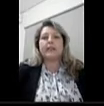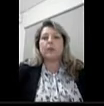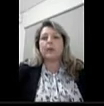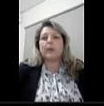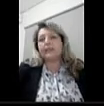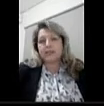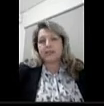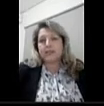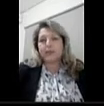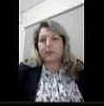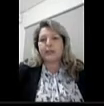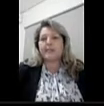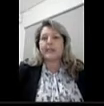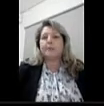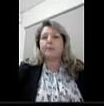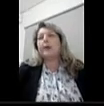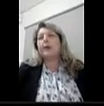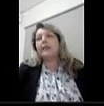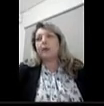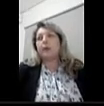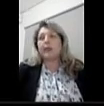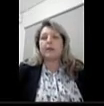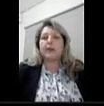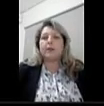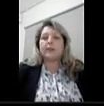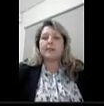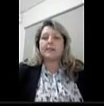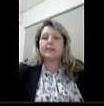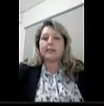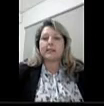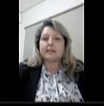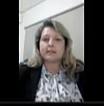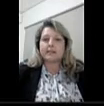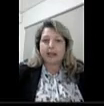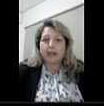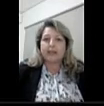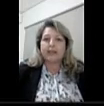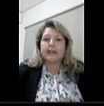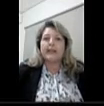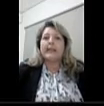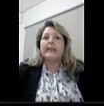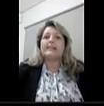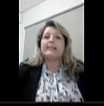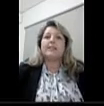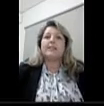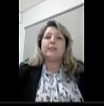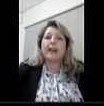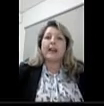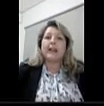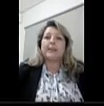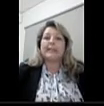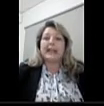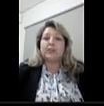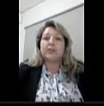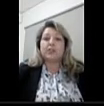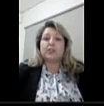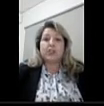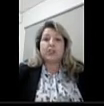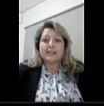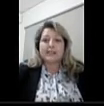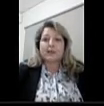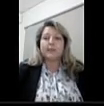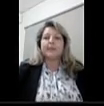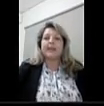com a letra cursiva, por exemplo, que é o que a maioria das crianças escreve. Incentivar a habilidade de